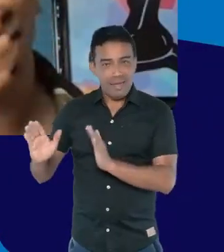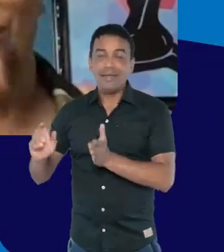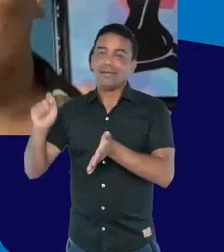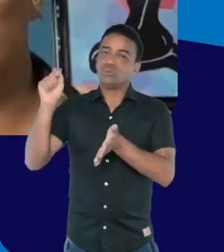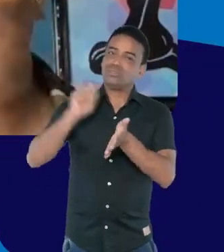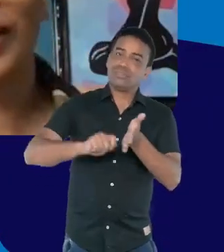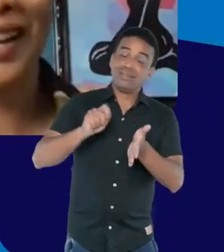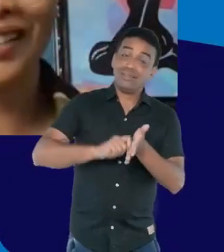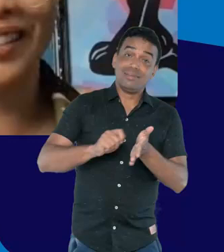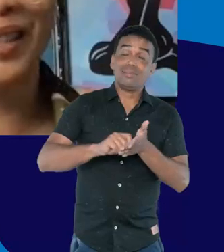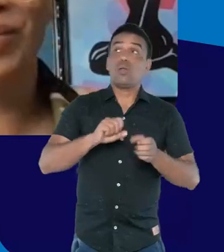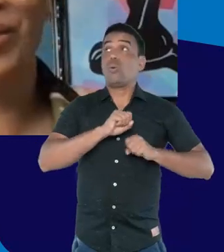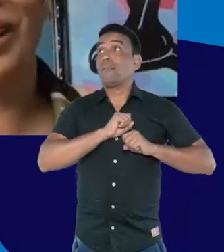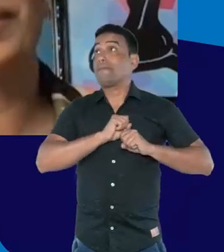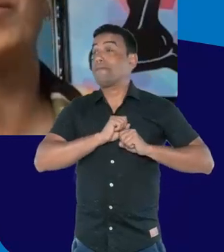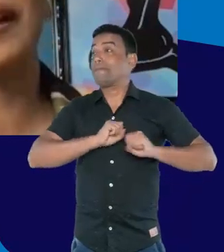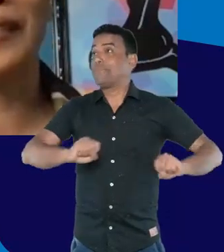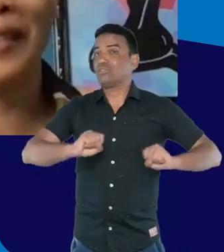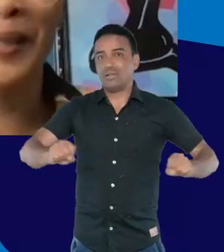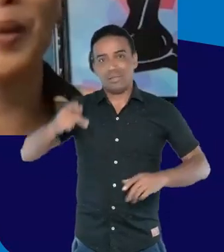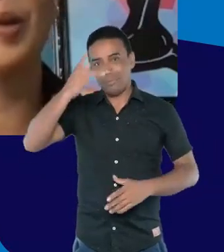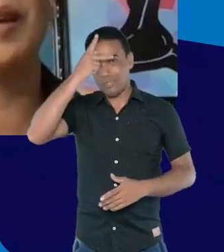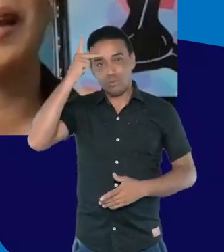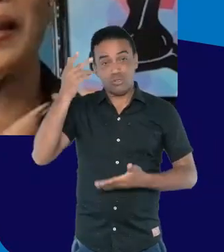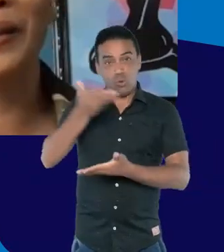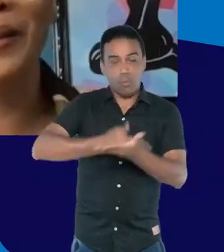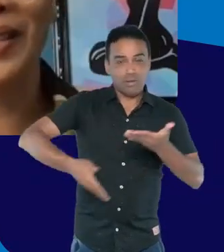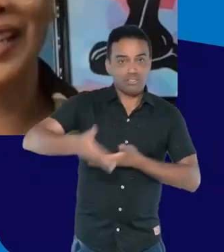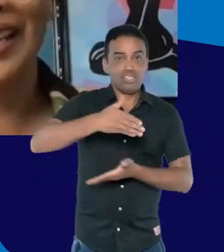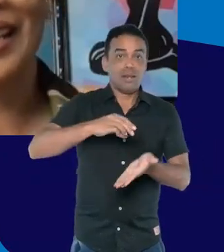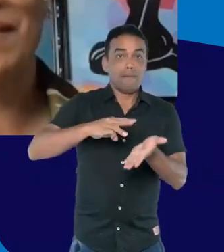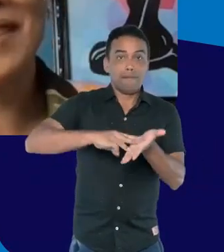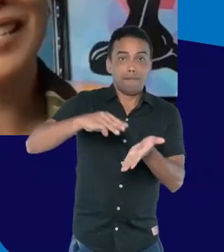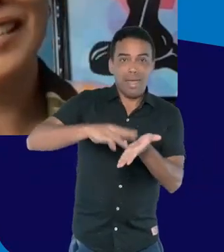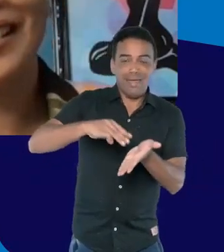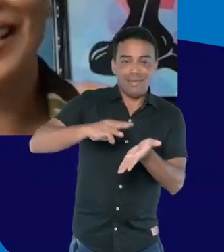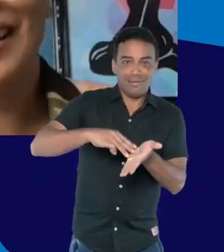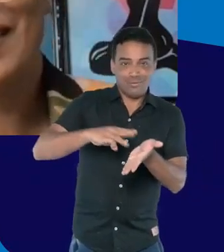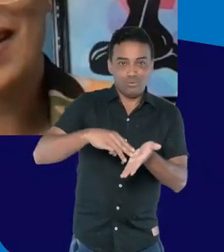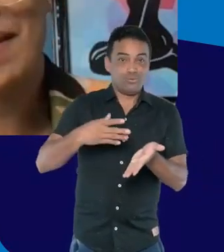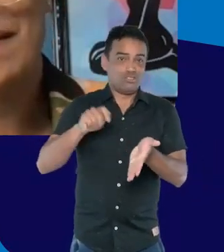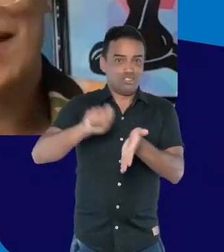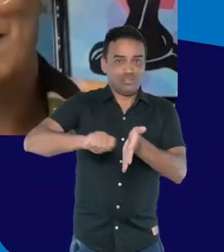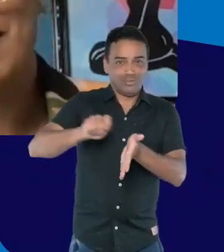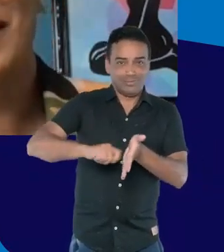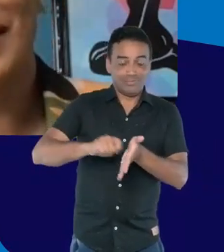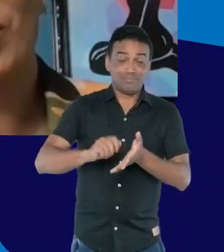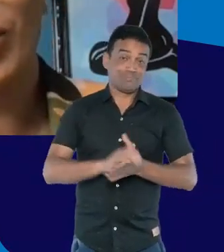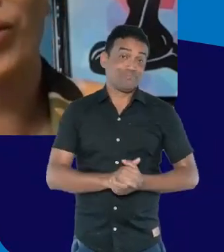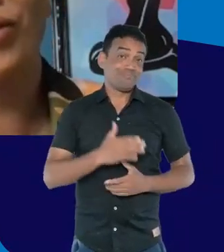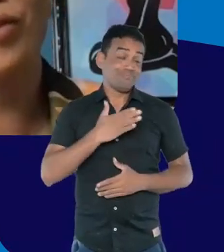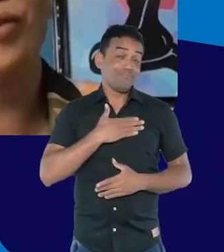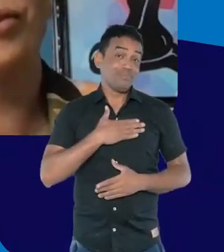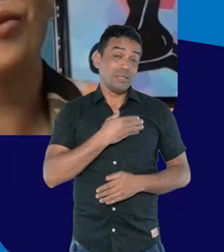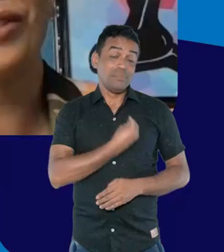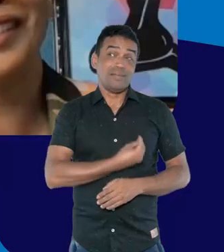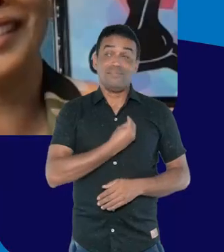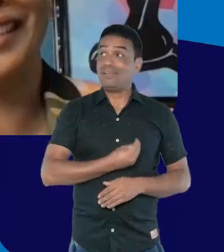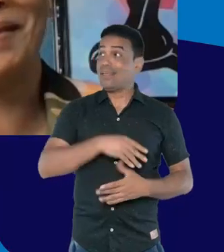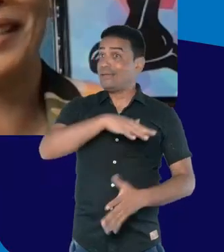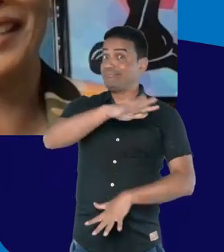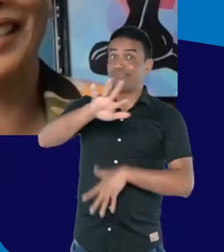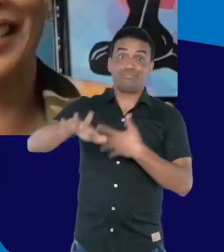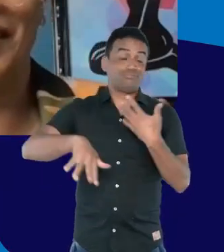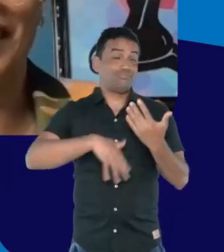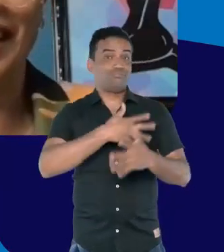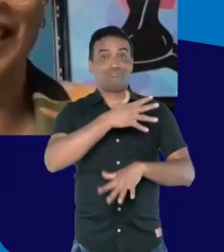escrita. Eu sou apaixonada, assim, por quem compartilha seus métodos, mas a minha vida é um pouco um vucu-vucu,